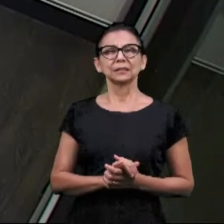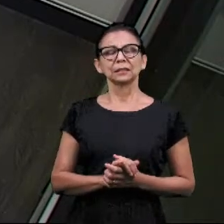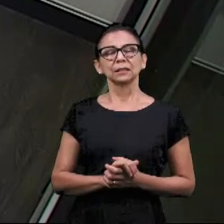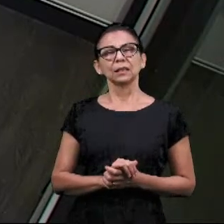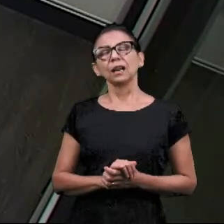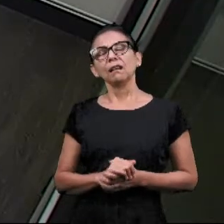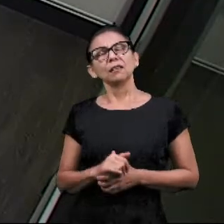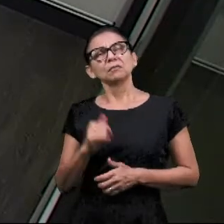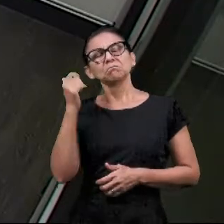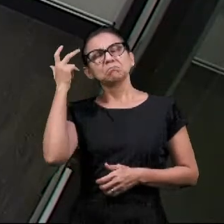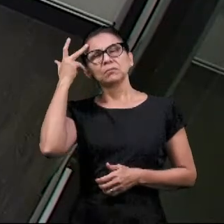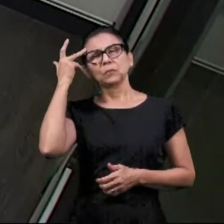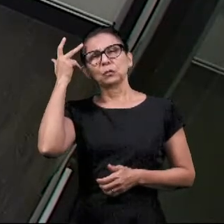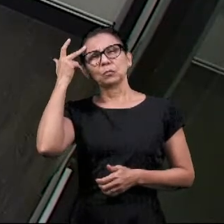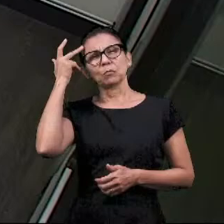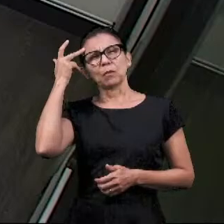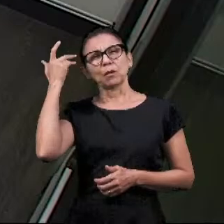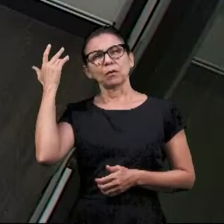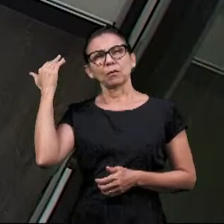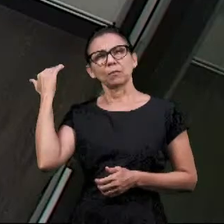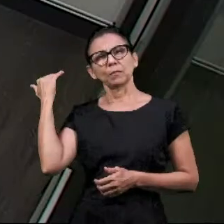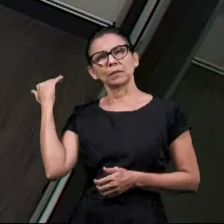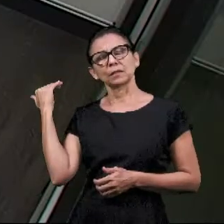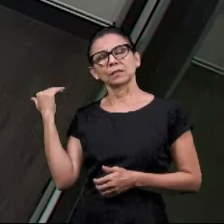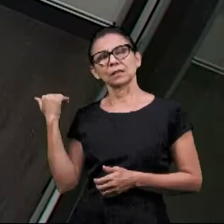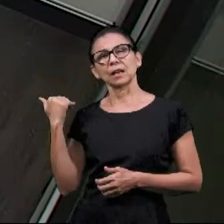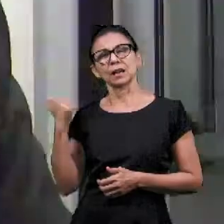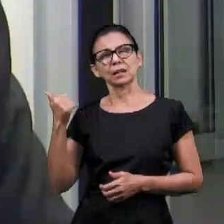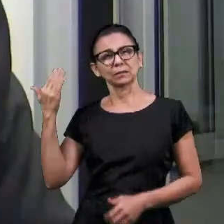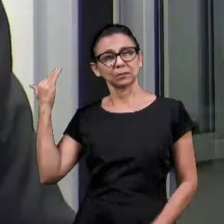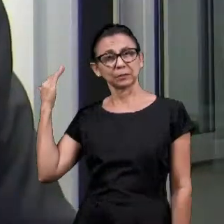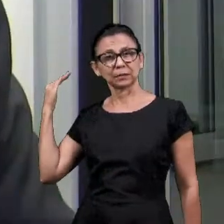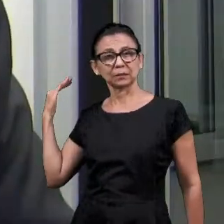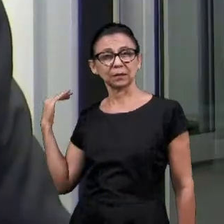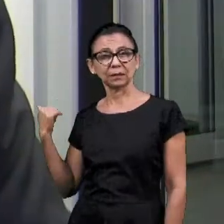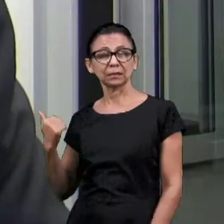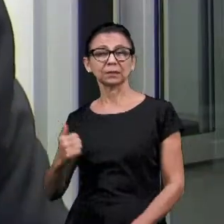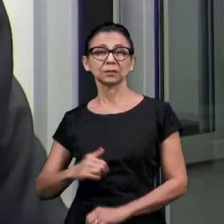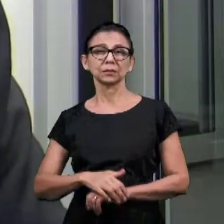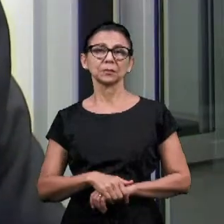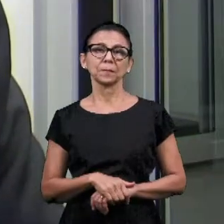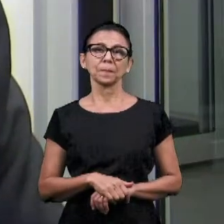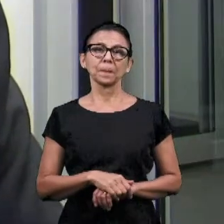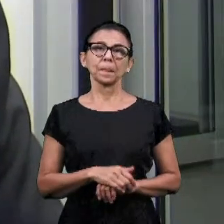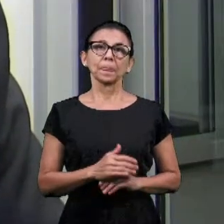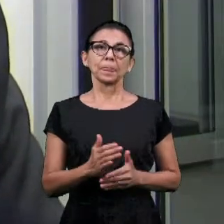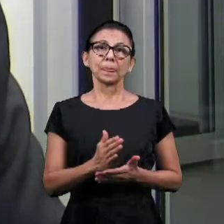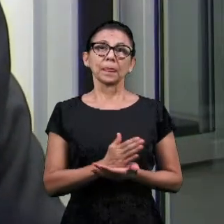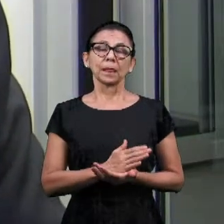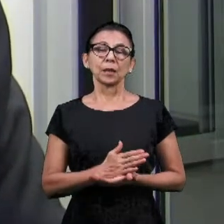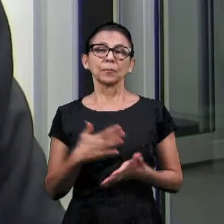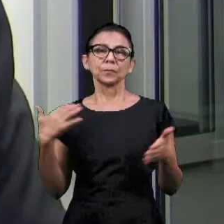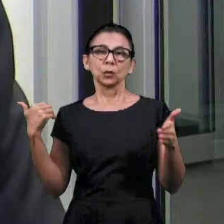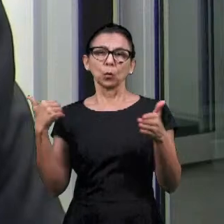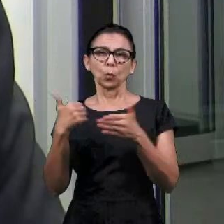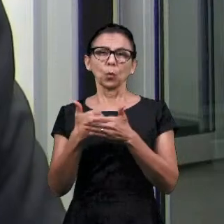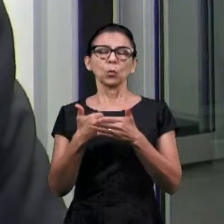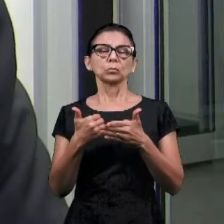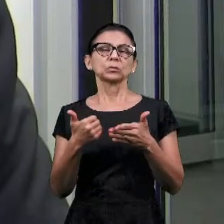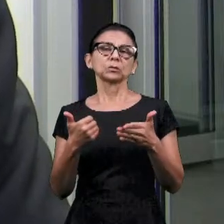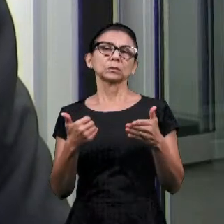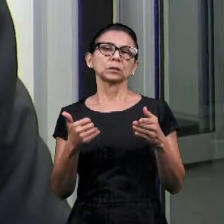nos jovens da minha época, e em alguns jovens de hoje, isso diferencia o